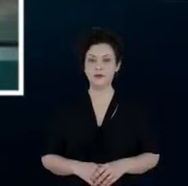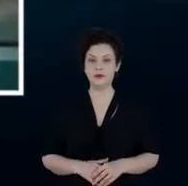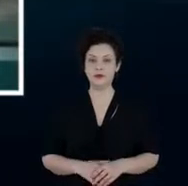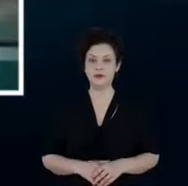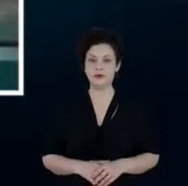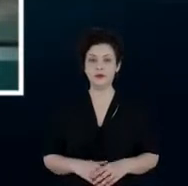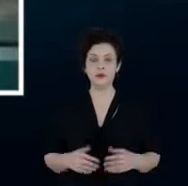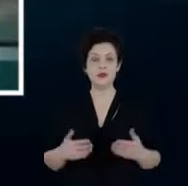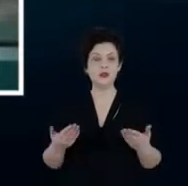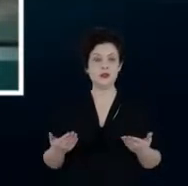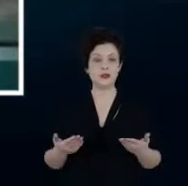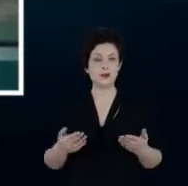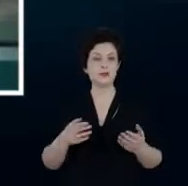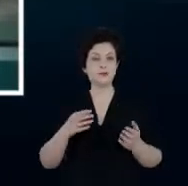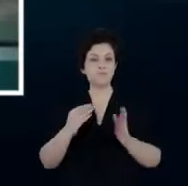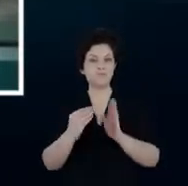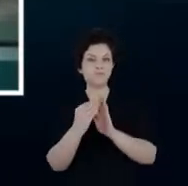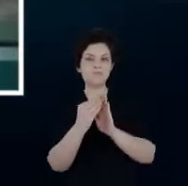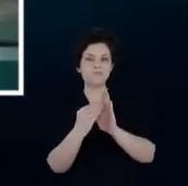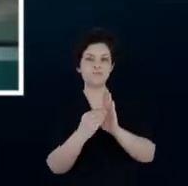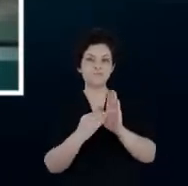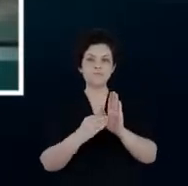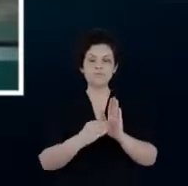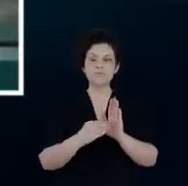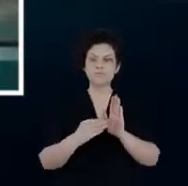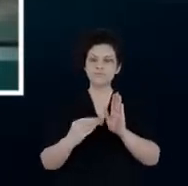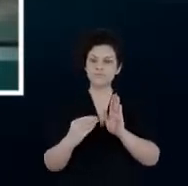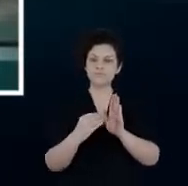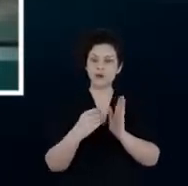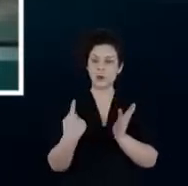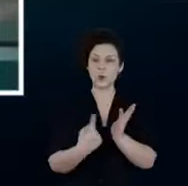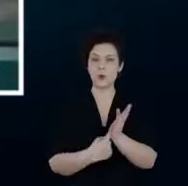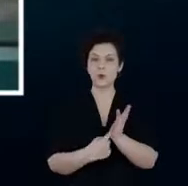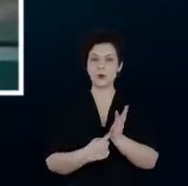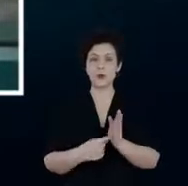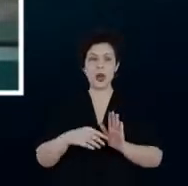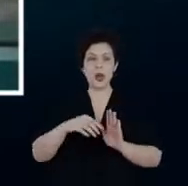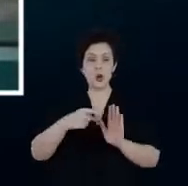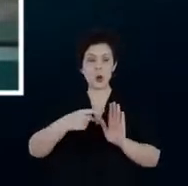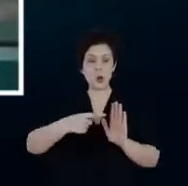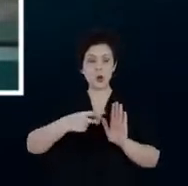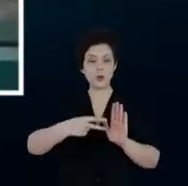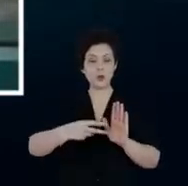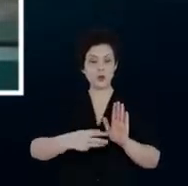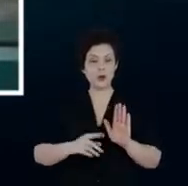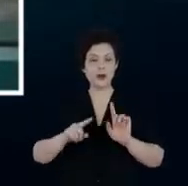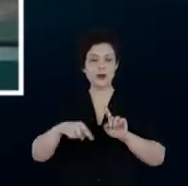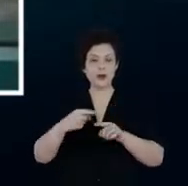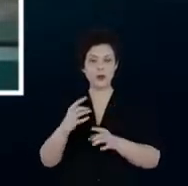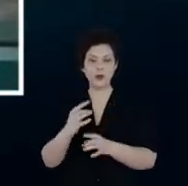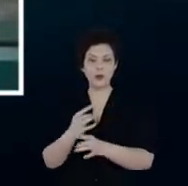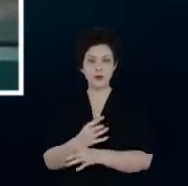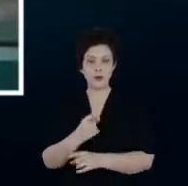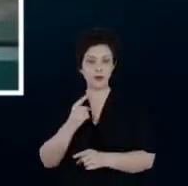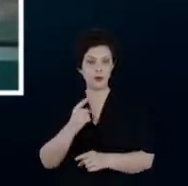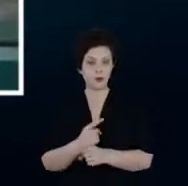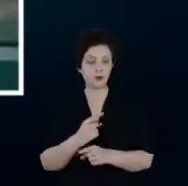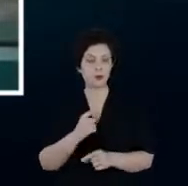Então, vamos definir uma série de ordem. Então, assim que nós descobrir